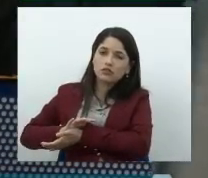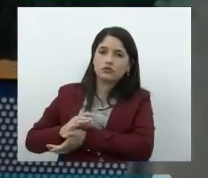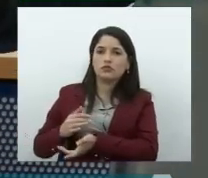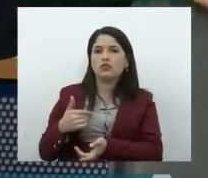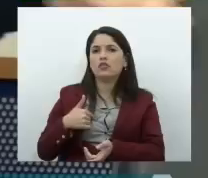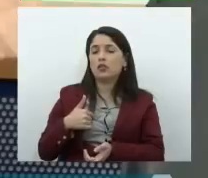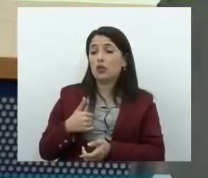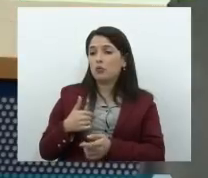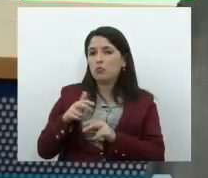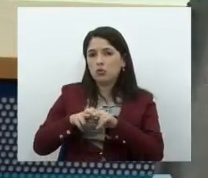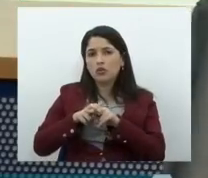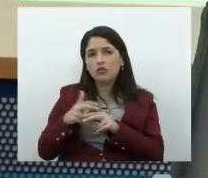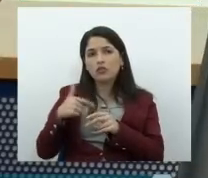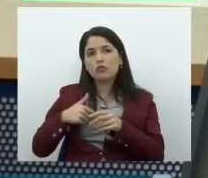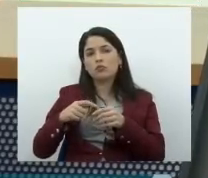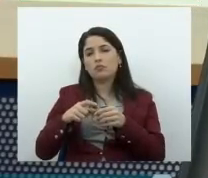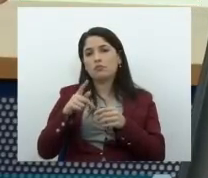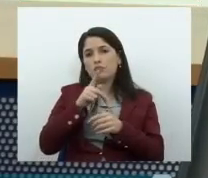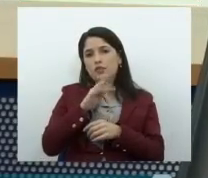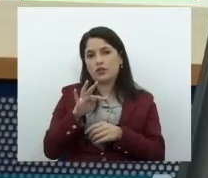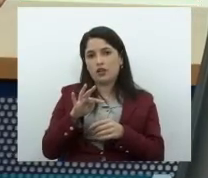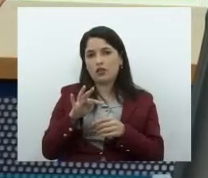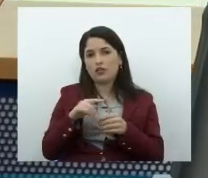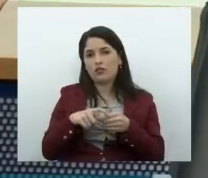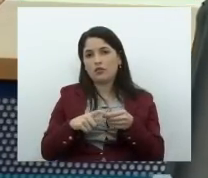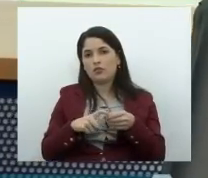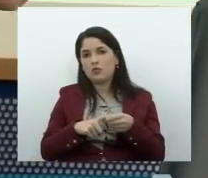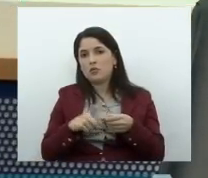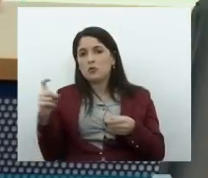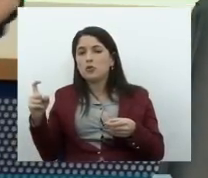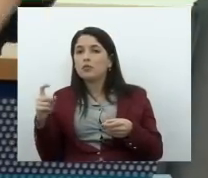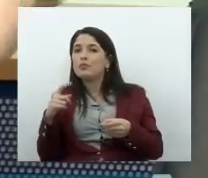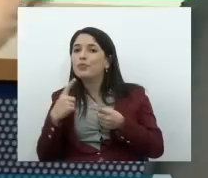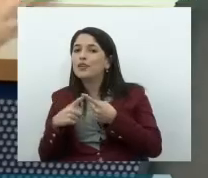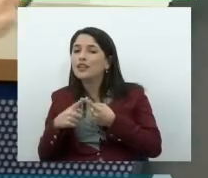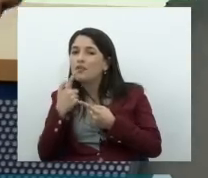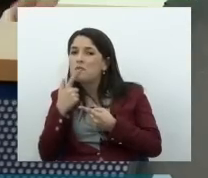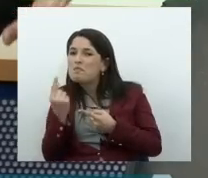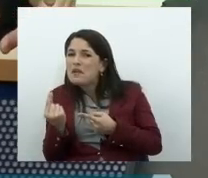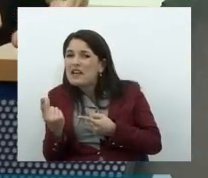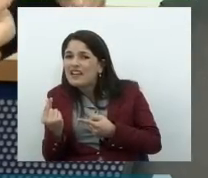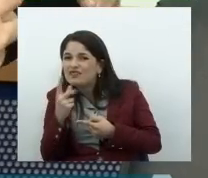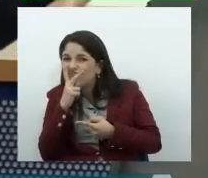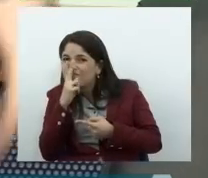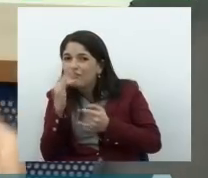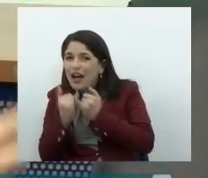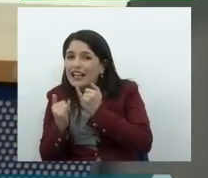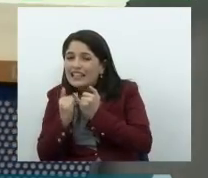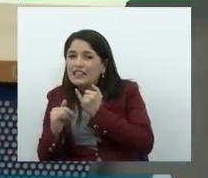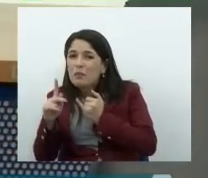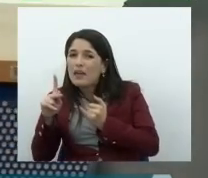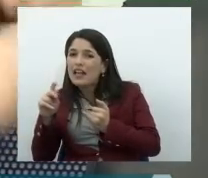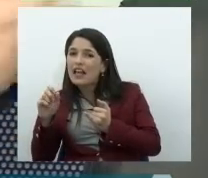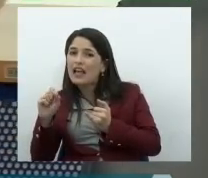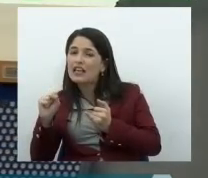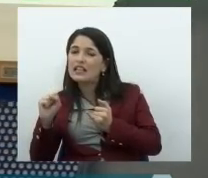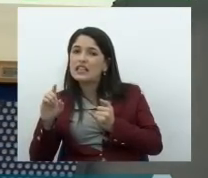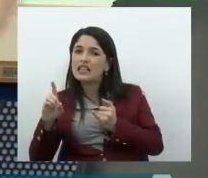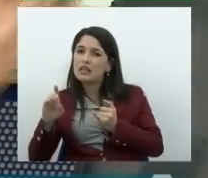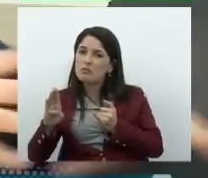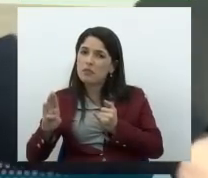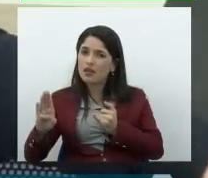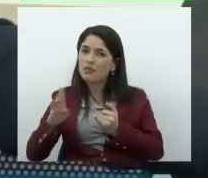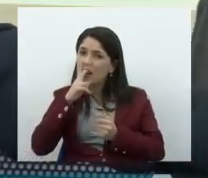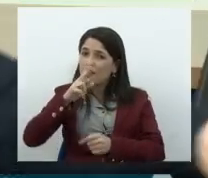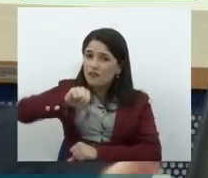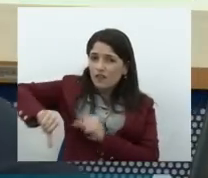senhor Carlos Roberto? Porque ele estava muito pertinho do PSDB, ele estava muito parecido com o PSDB, ele quase se tornou